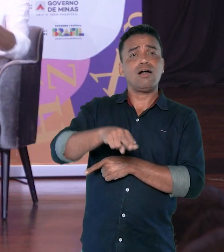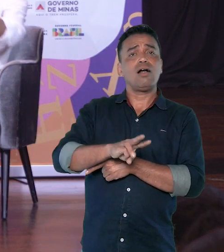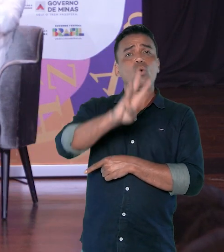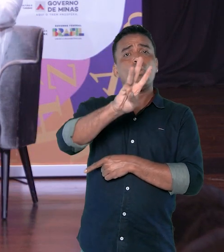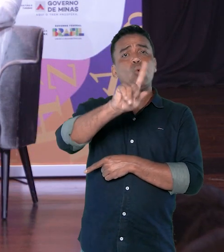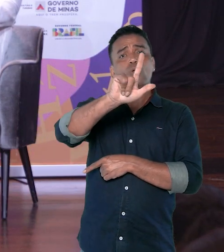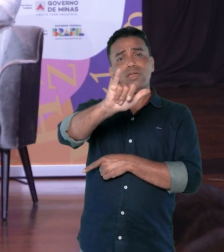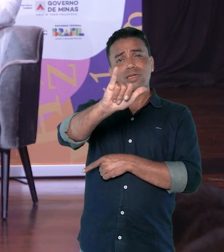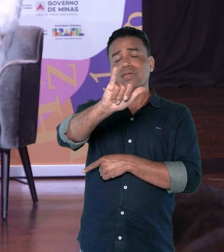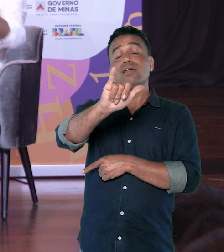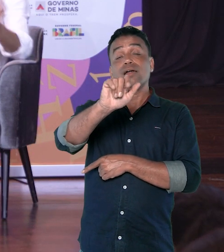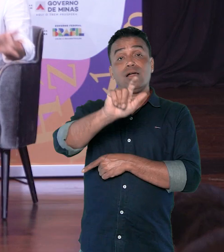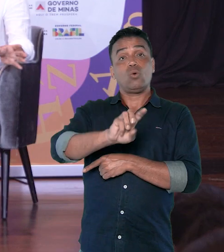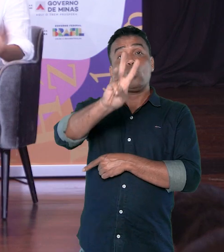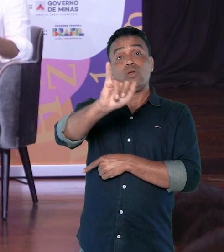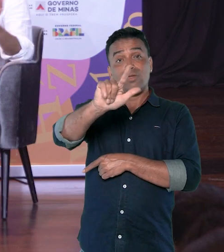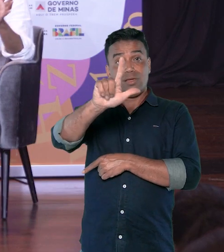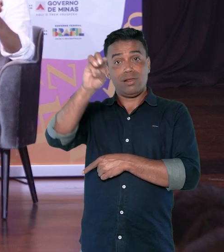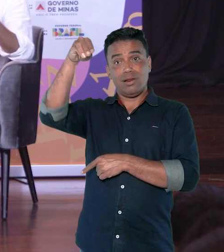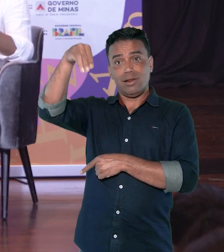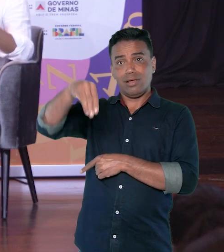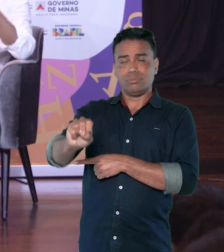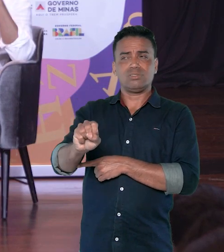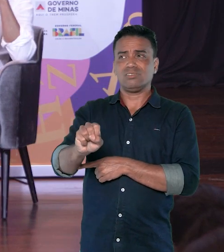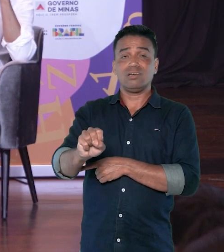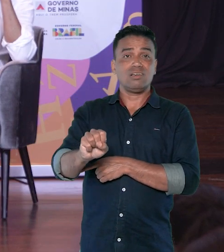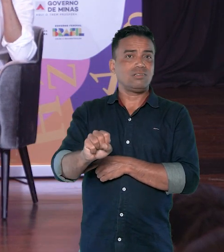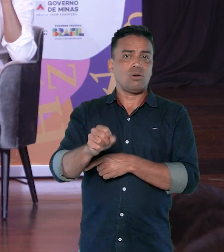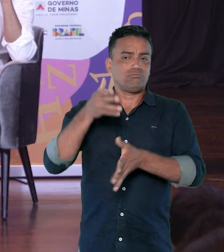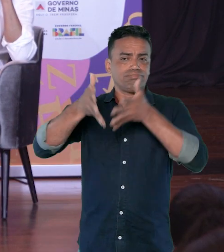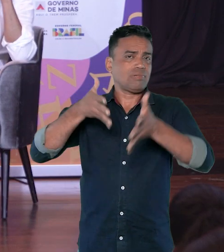Assim, o Jean Willis fala, sei lá, 2 minutos. Acho que nem isso.